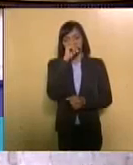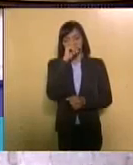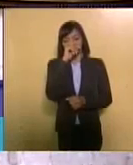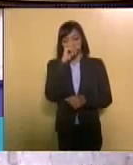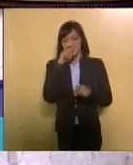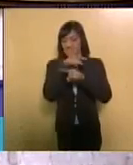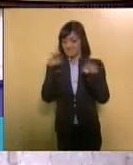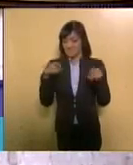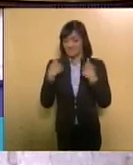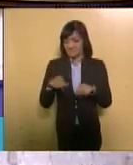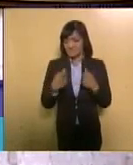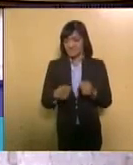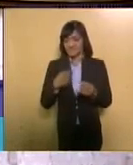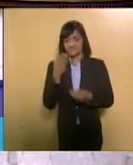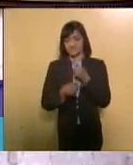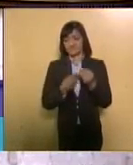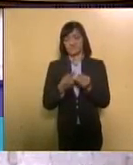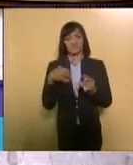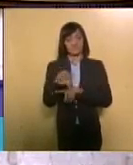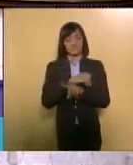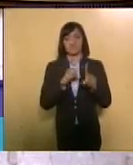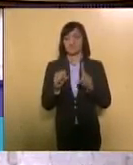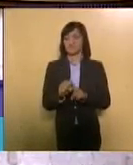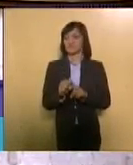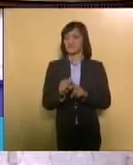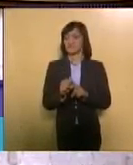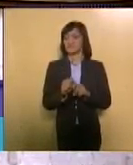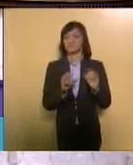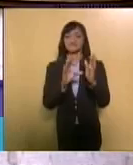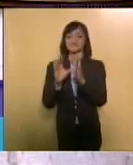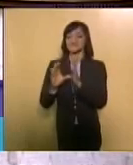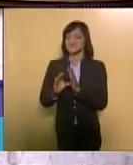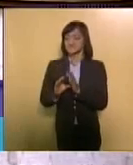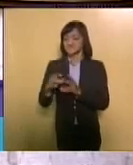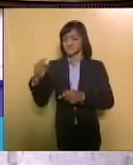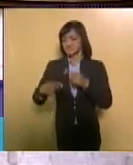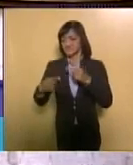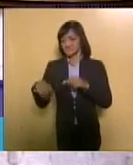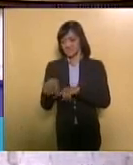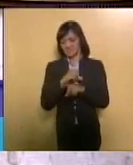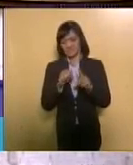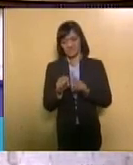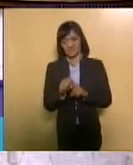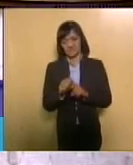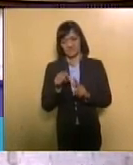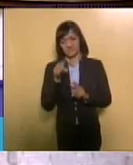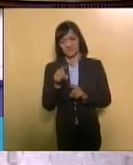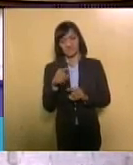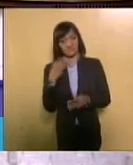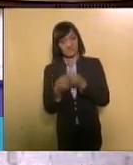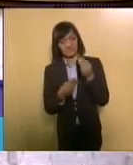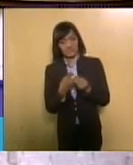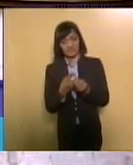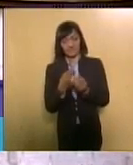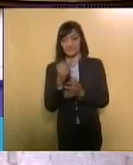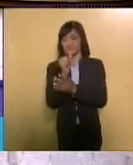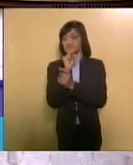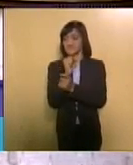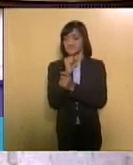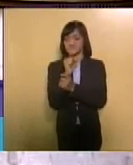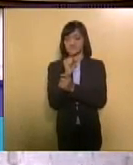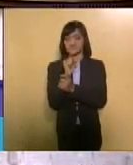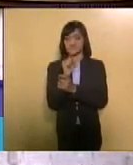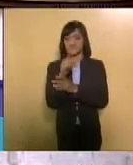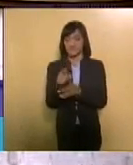você articular e mobilizar a sociedade a comunidade os atores políticos sociais Então você fazer política de segurança pública é você